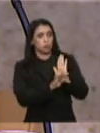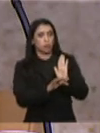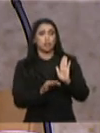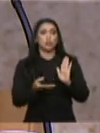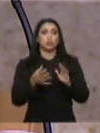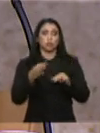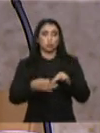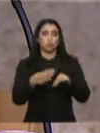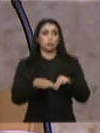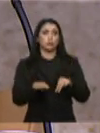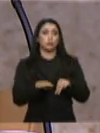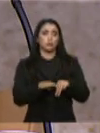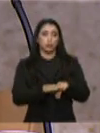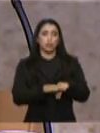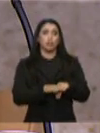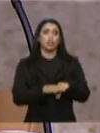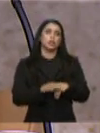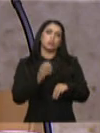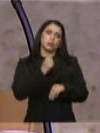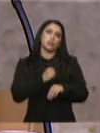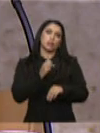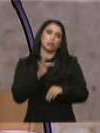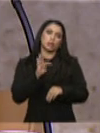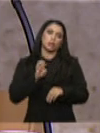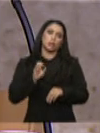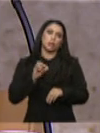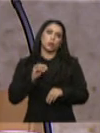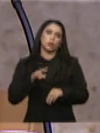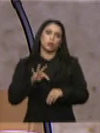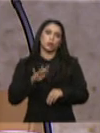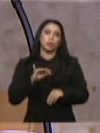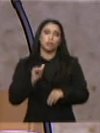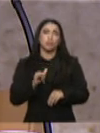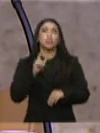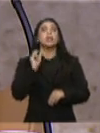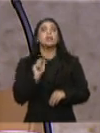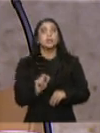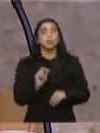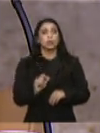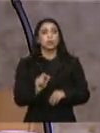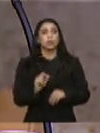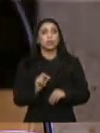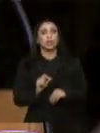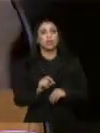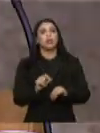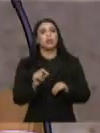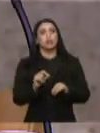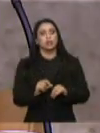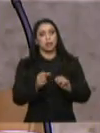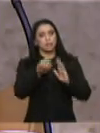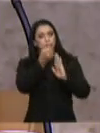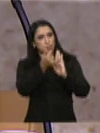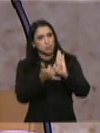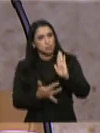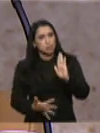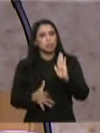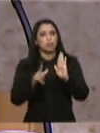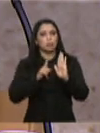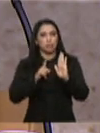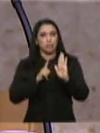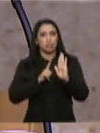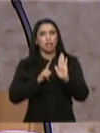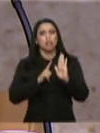saudoso ministro, mais uma vez ele, Teori Zavascki, em que, na linha doutrinária por ele defendida